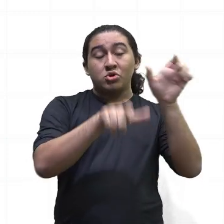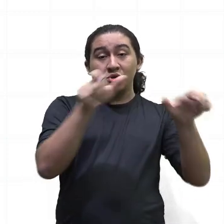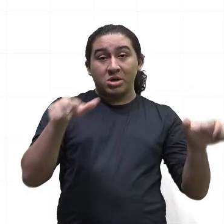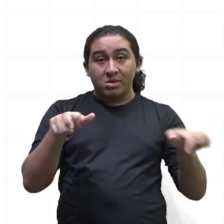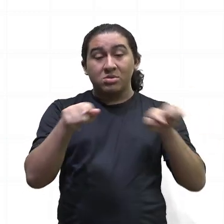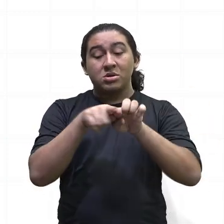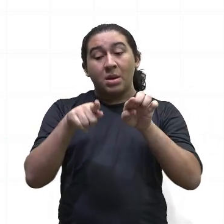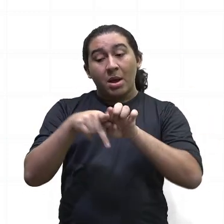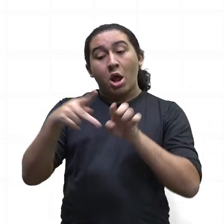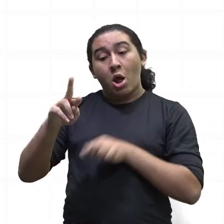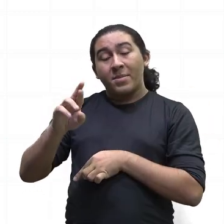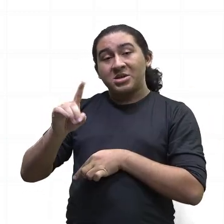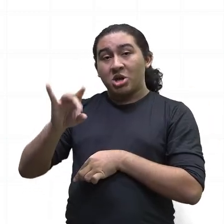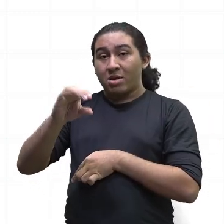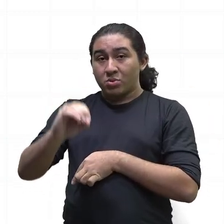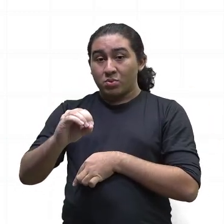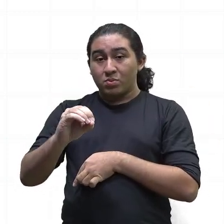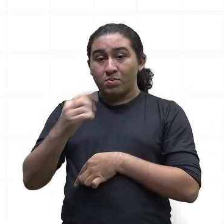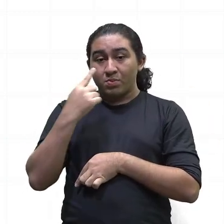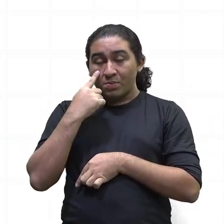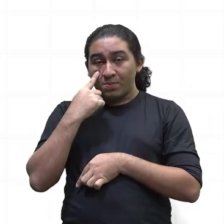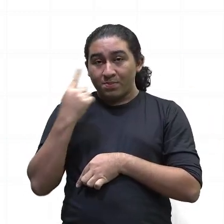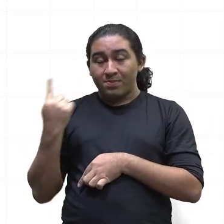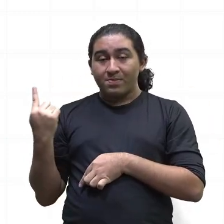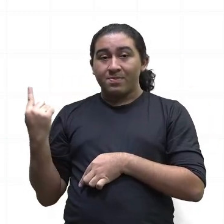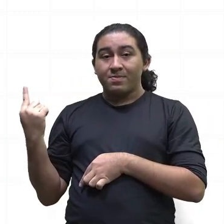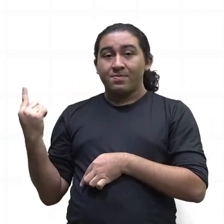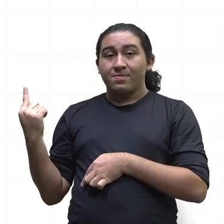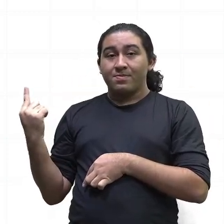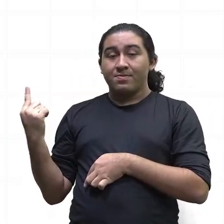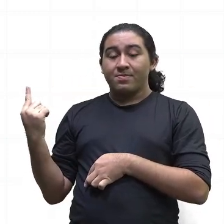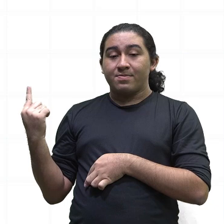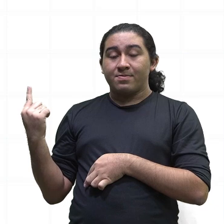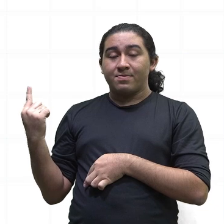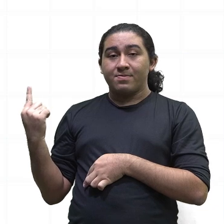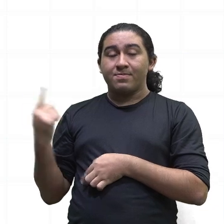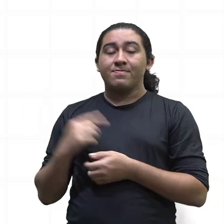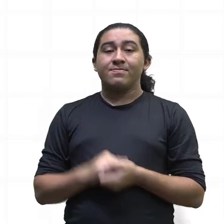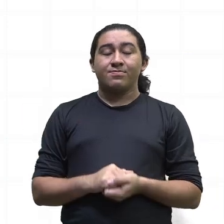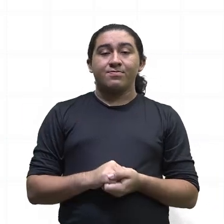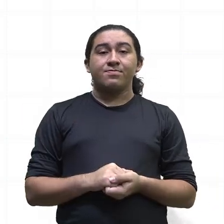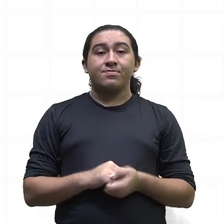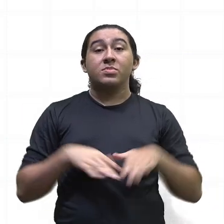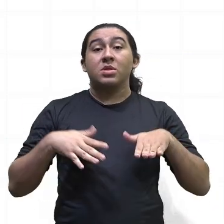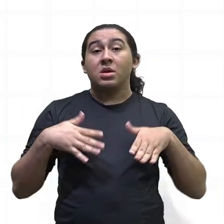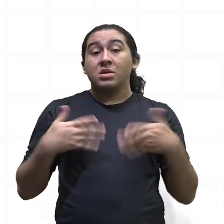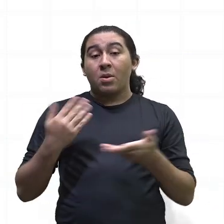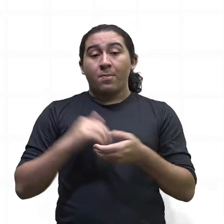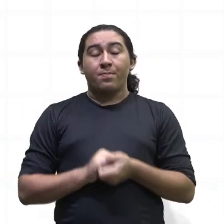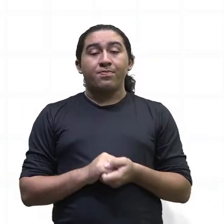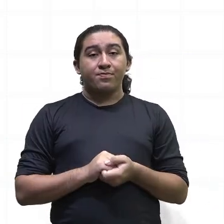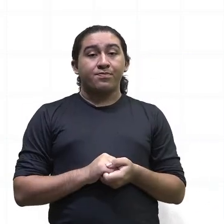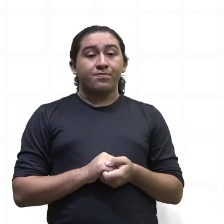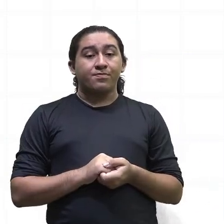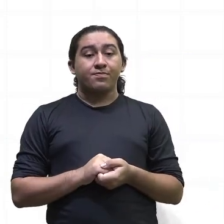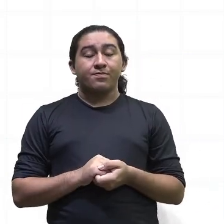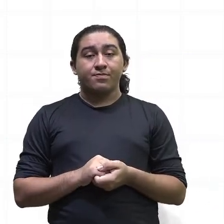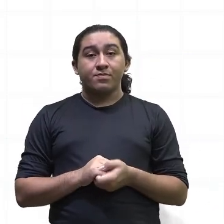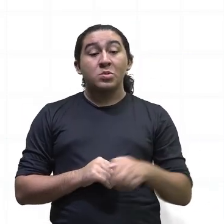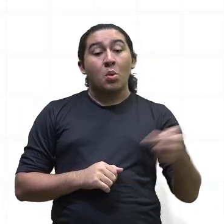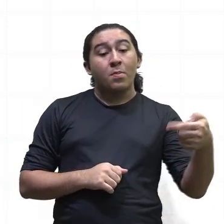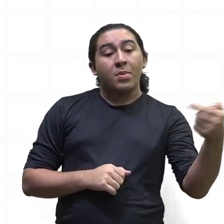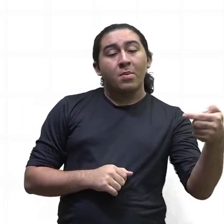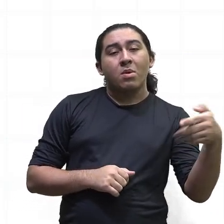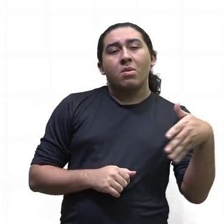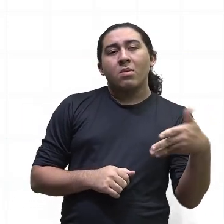e predicado, tá, gente? Termos essenciais, sujeito e predicado. Aí aqui, ó, o sujeito, né? Eu